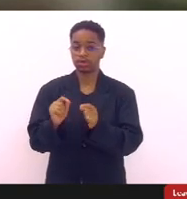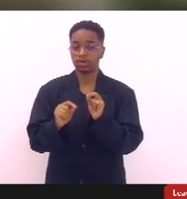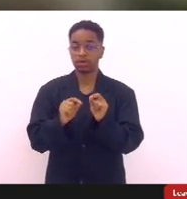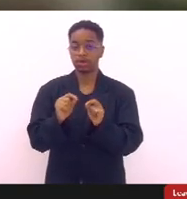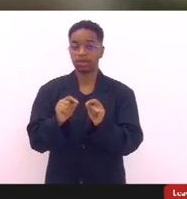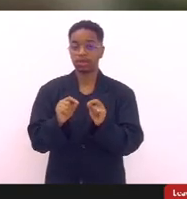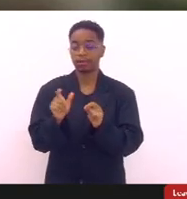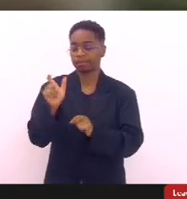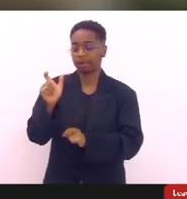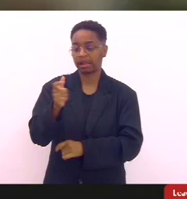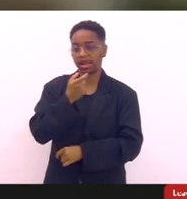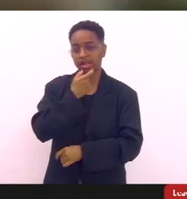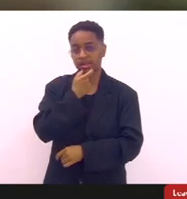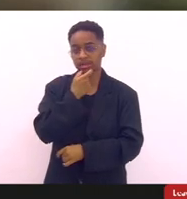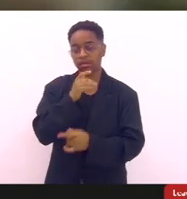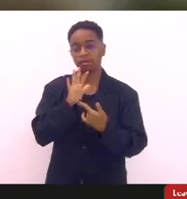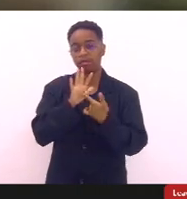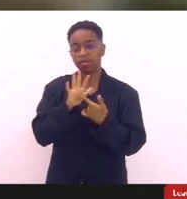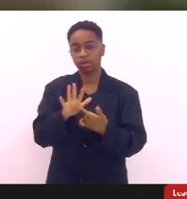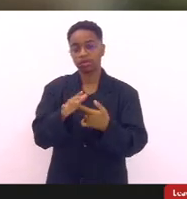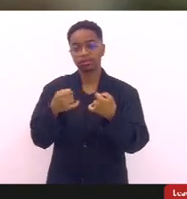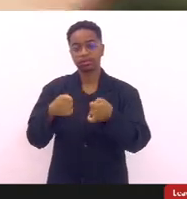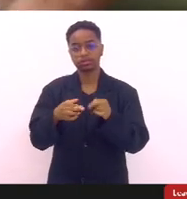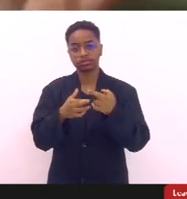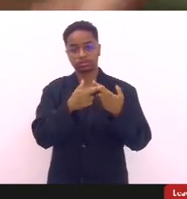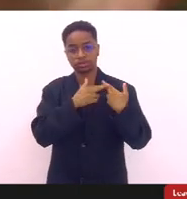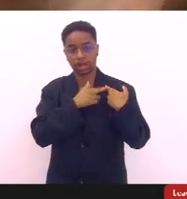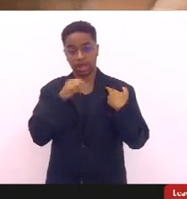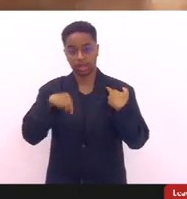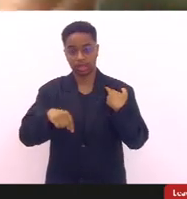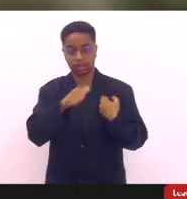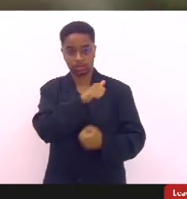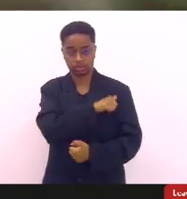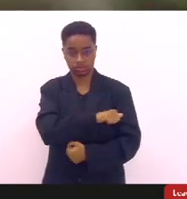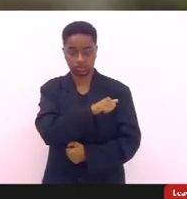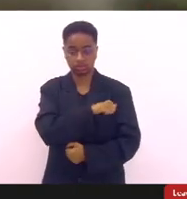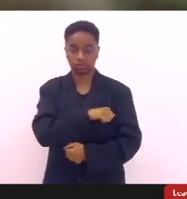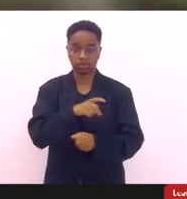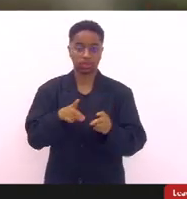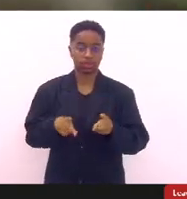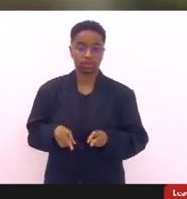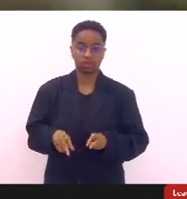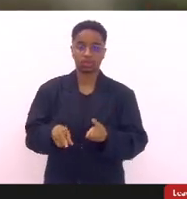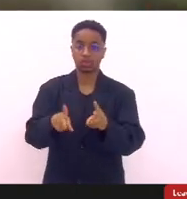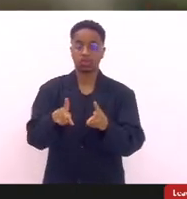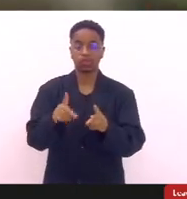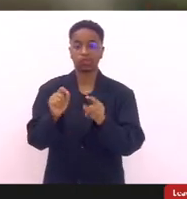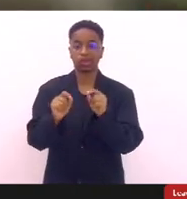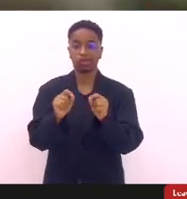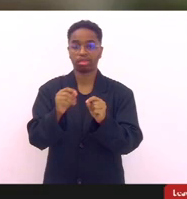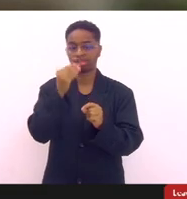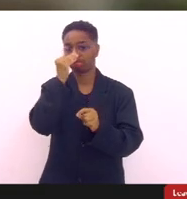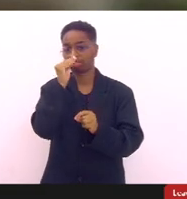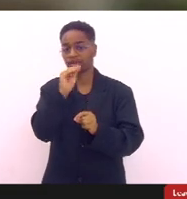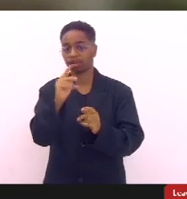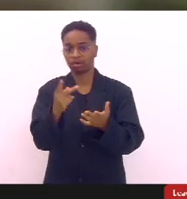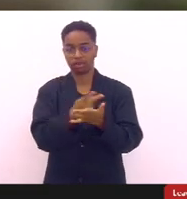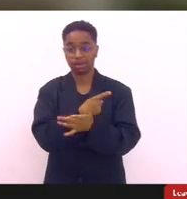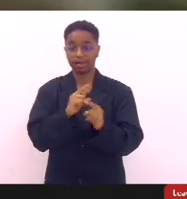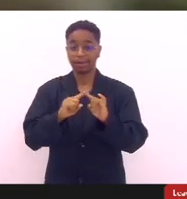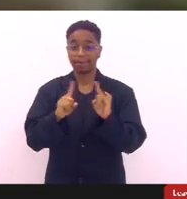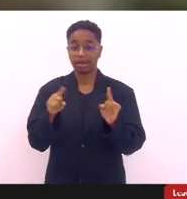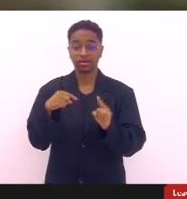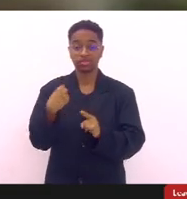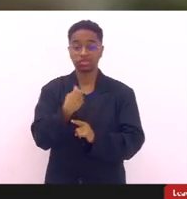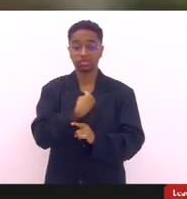inglês, essa responsabilização, o Estado do Rio permanentemente conta que vai acontecer. Mas nós estamos sentados em cima de um barril